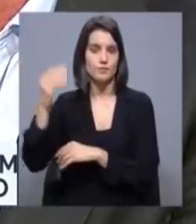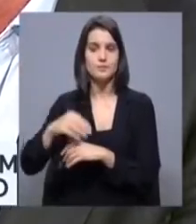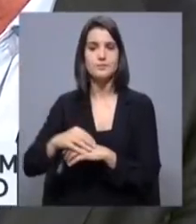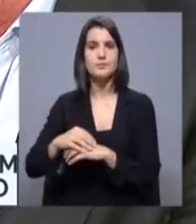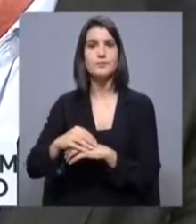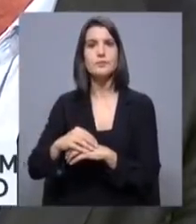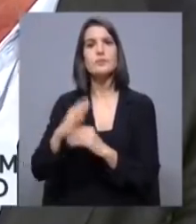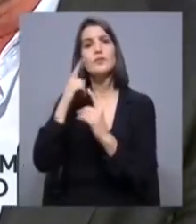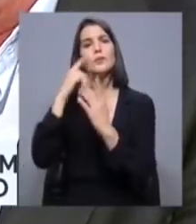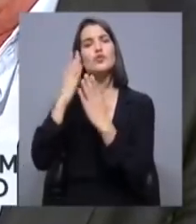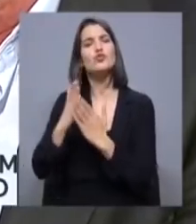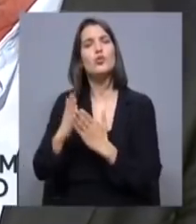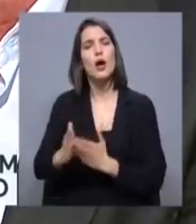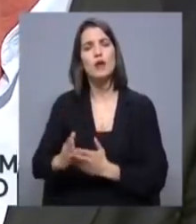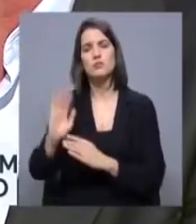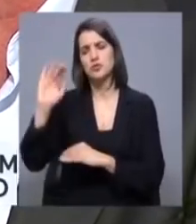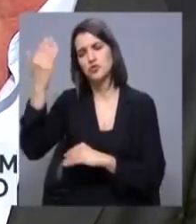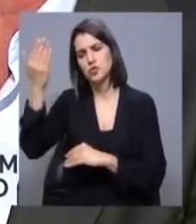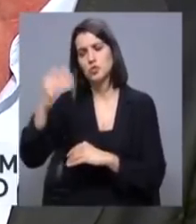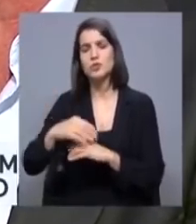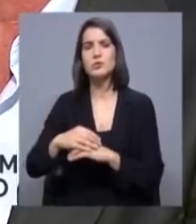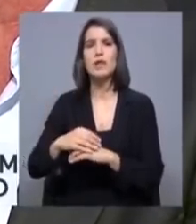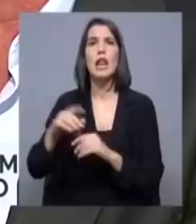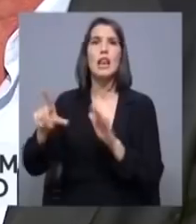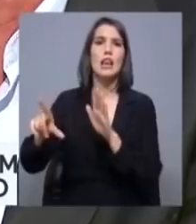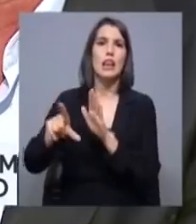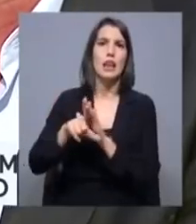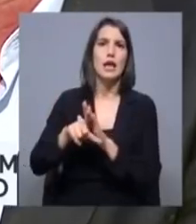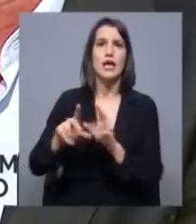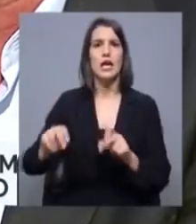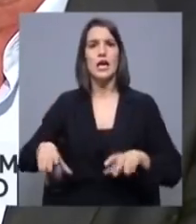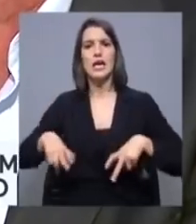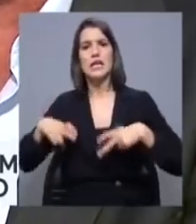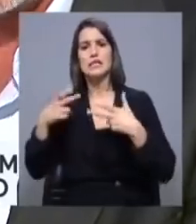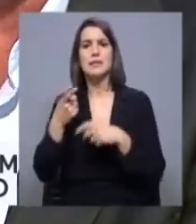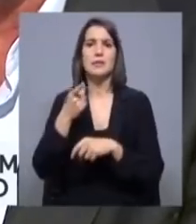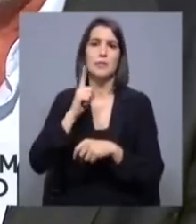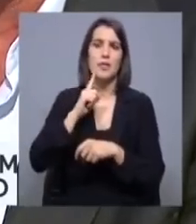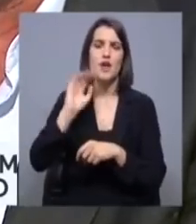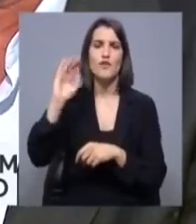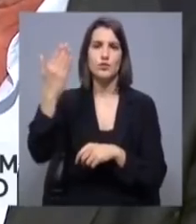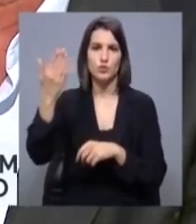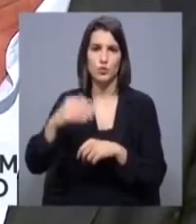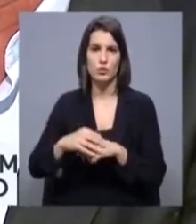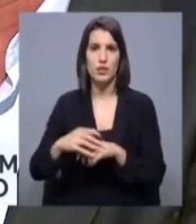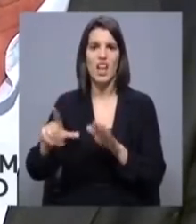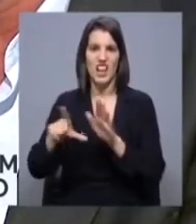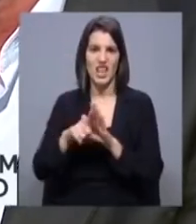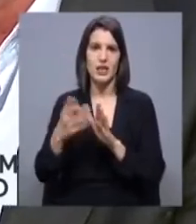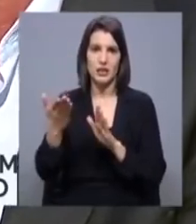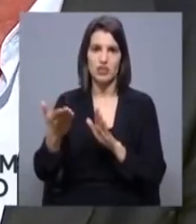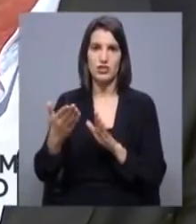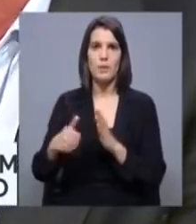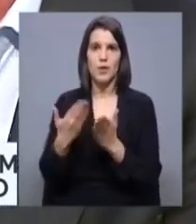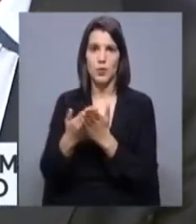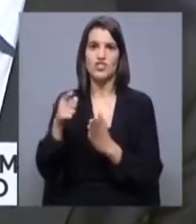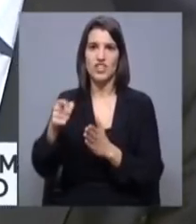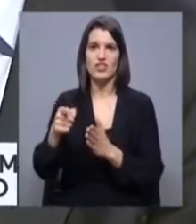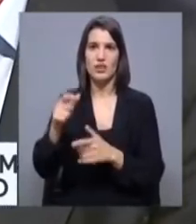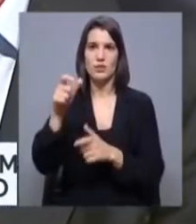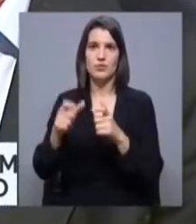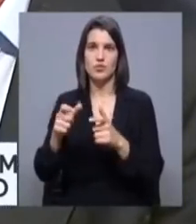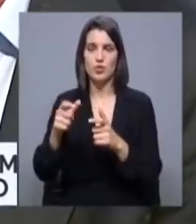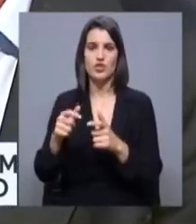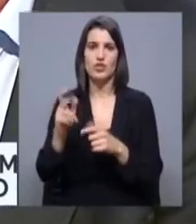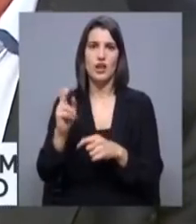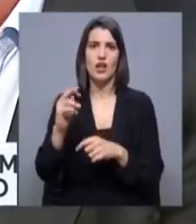para fazer o estudo futuro para uma lei diretamente cintura fazer leis destas e propostas destas qualquer pessoa